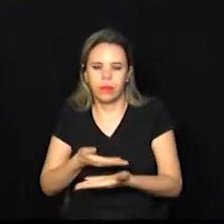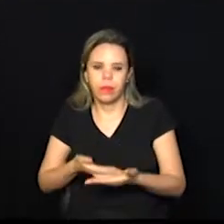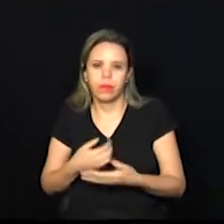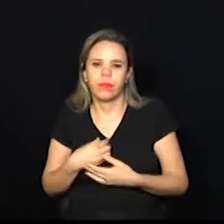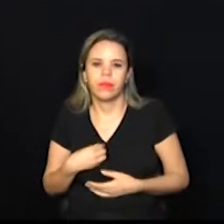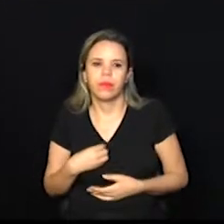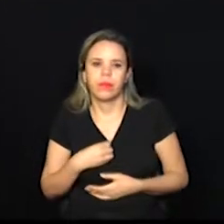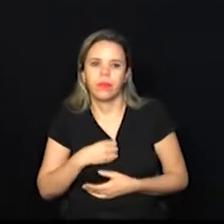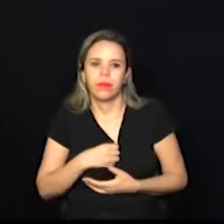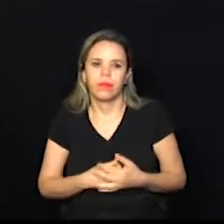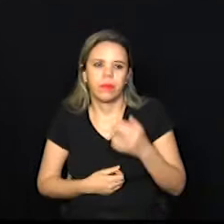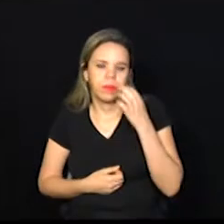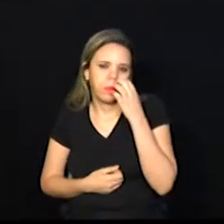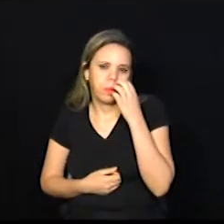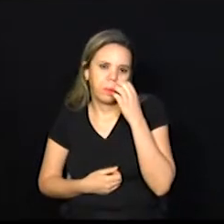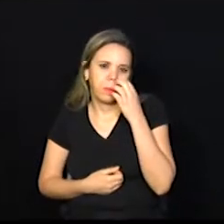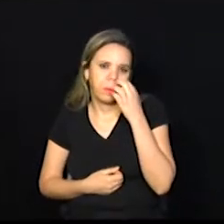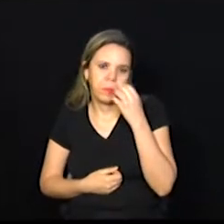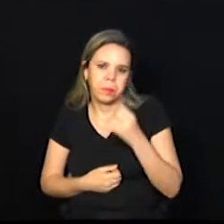social. Tá?